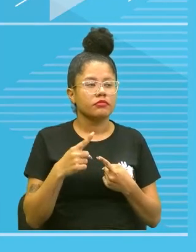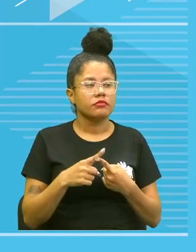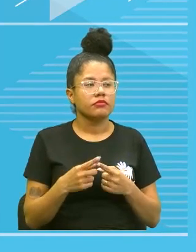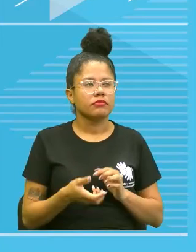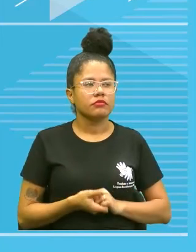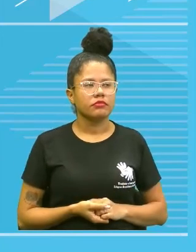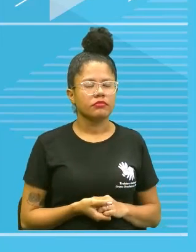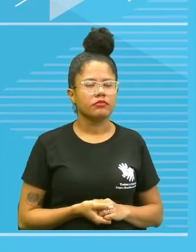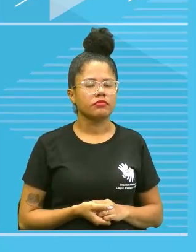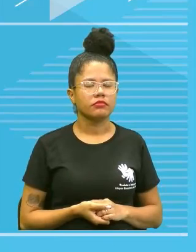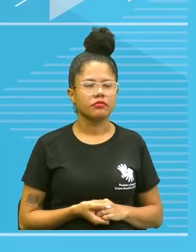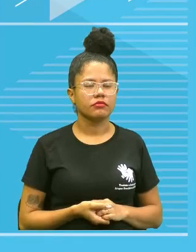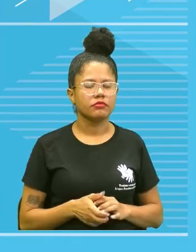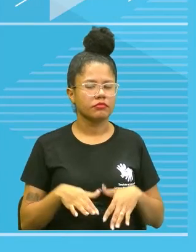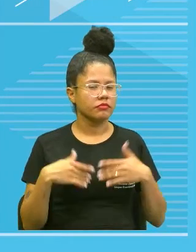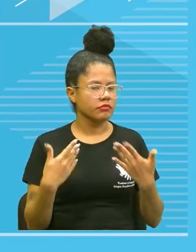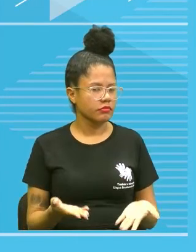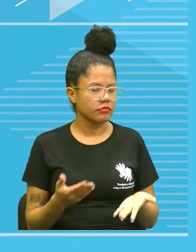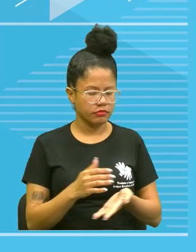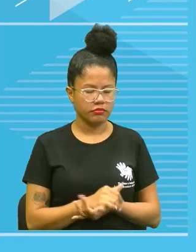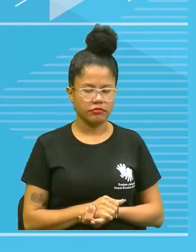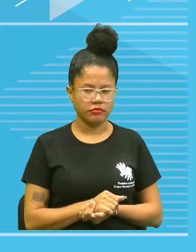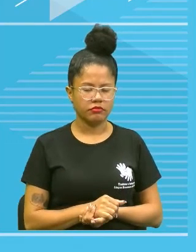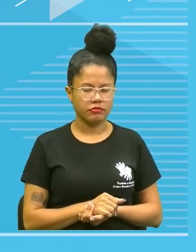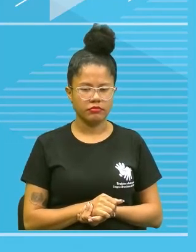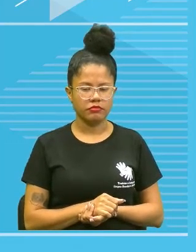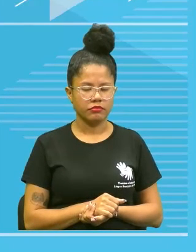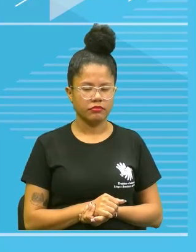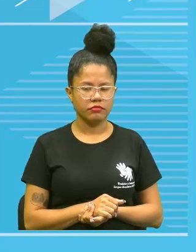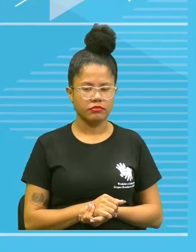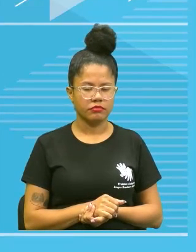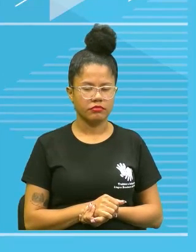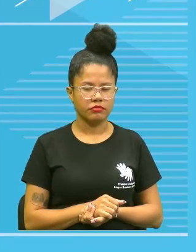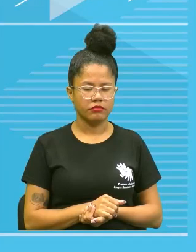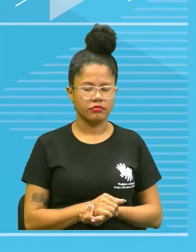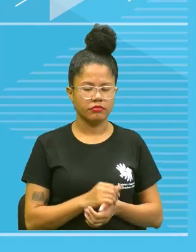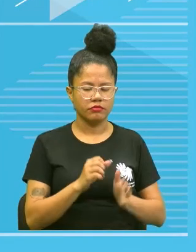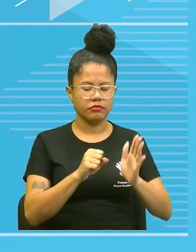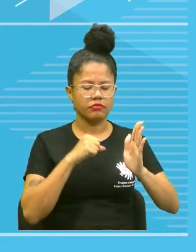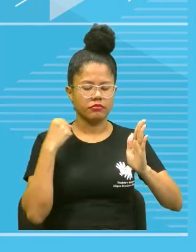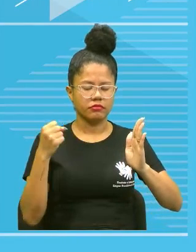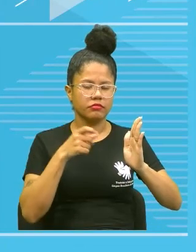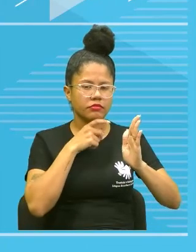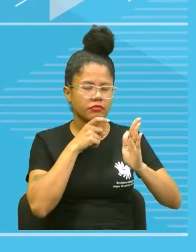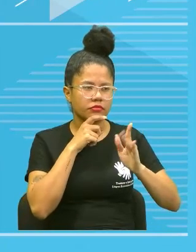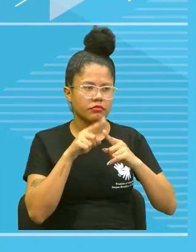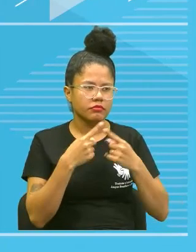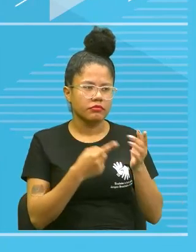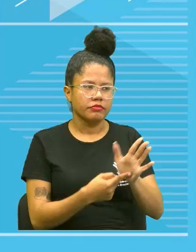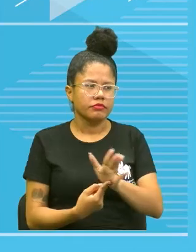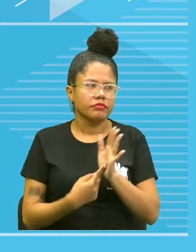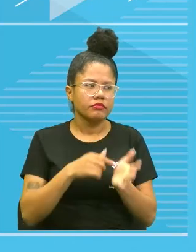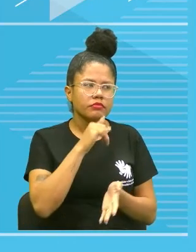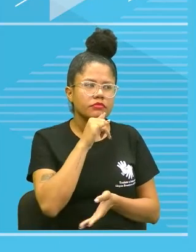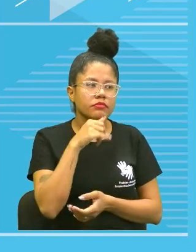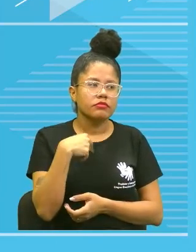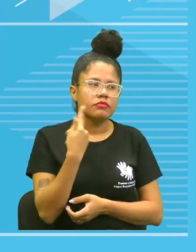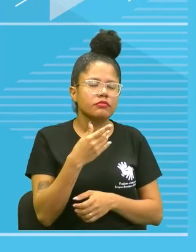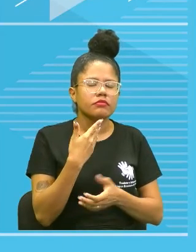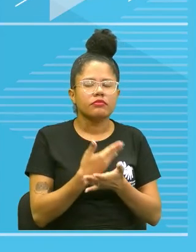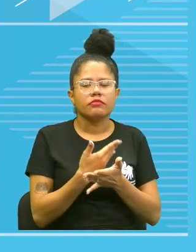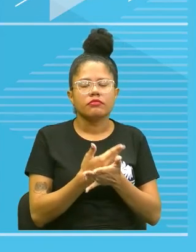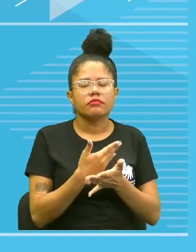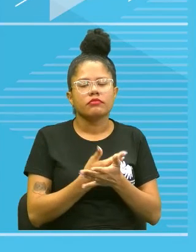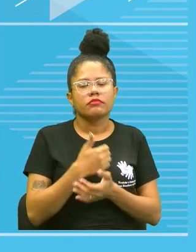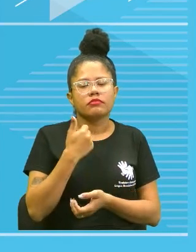térmica é quando você tem uma máquina térmica refrigeradora, né? Mas eu deixei um exemplo aqui para a gente discutir primeiro, antes de